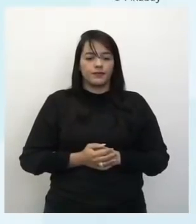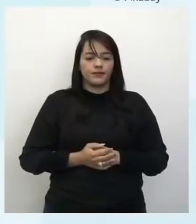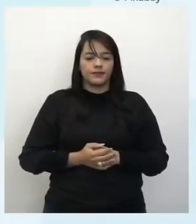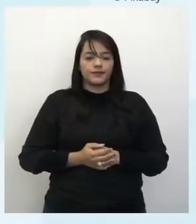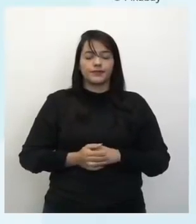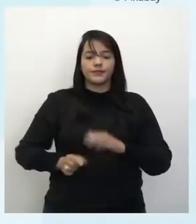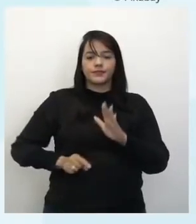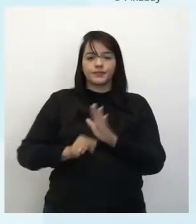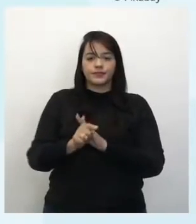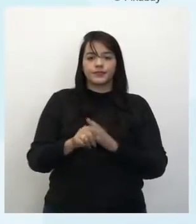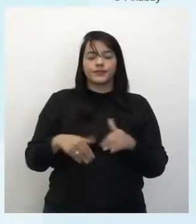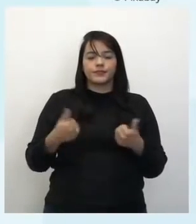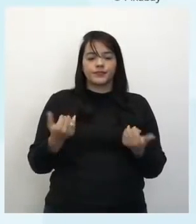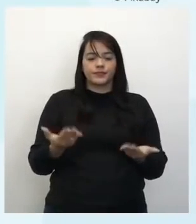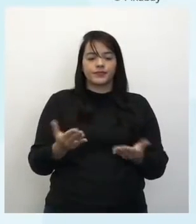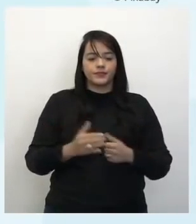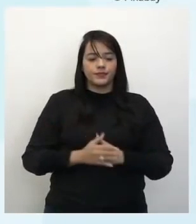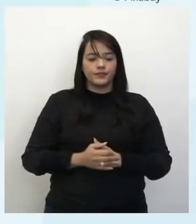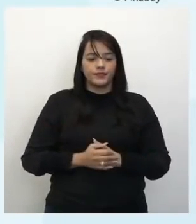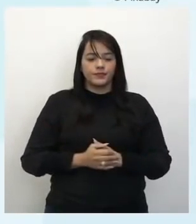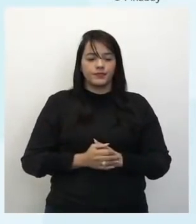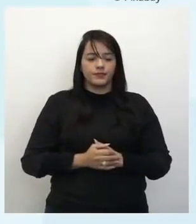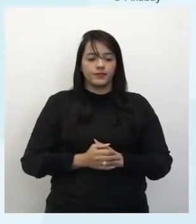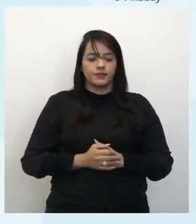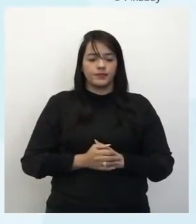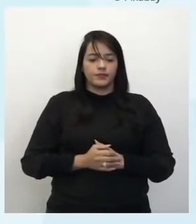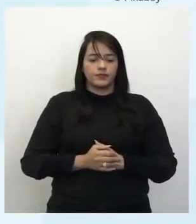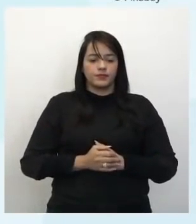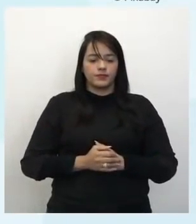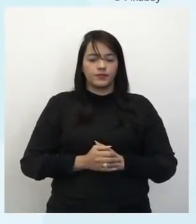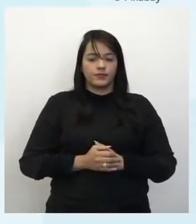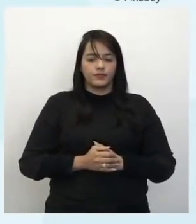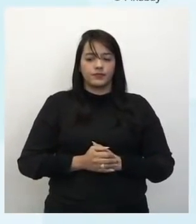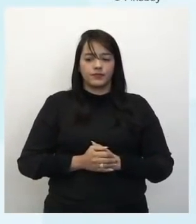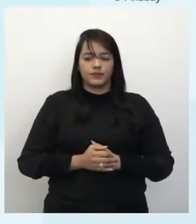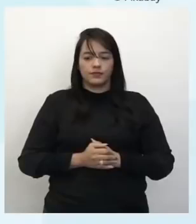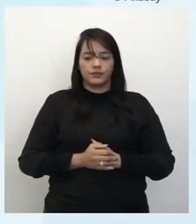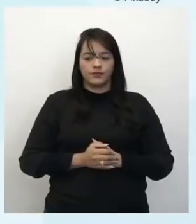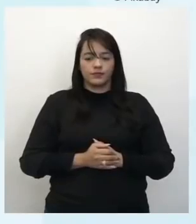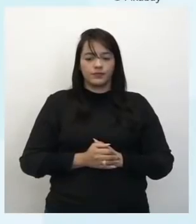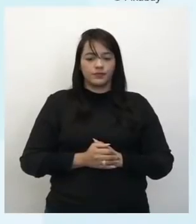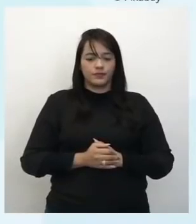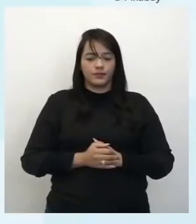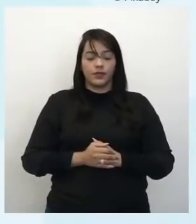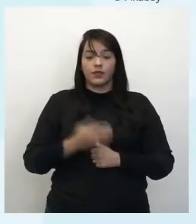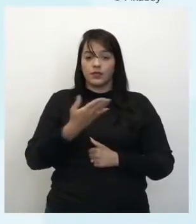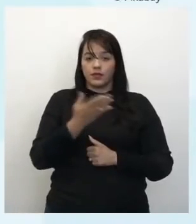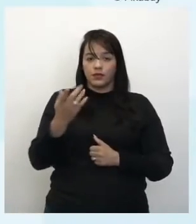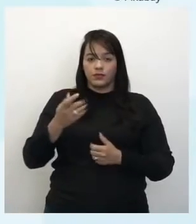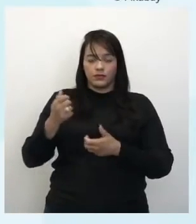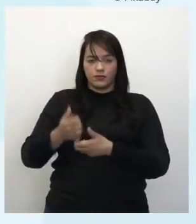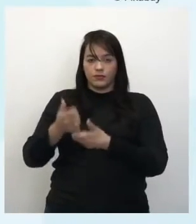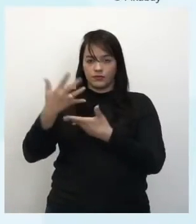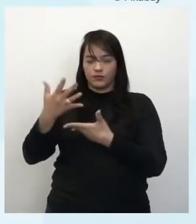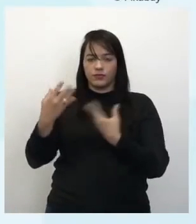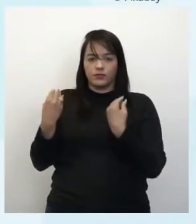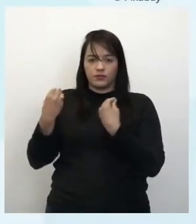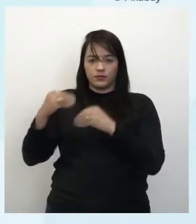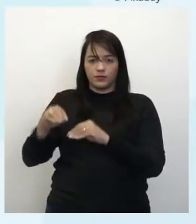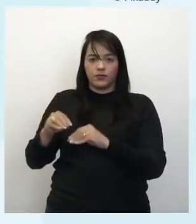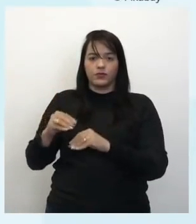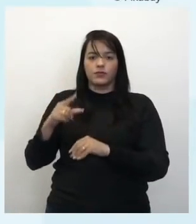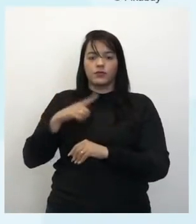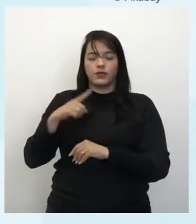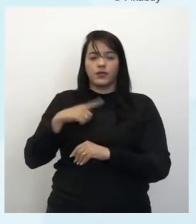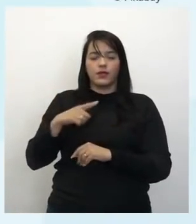é, write in the chat the adjectives you can find in the text. Escreva no chat os